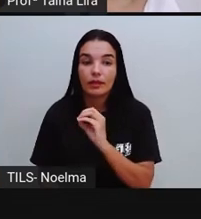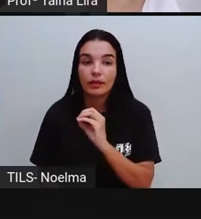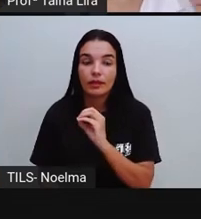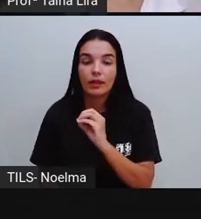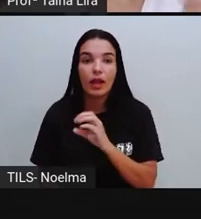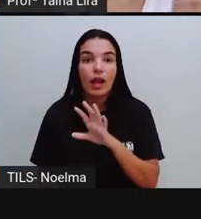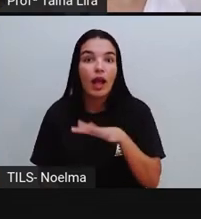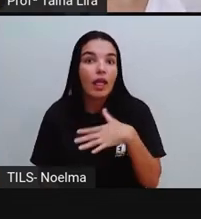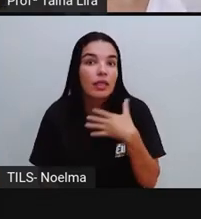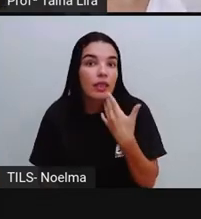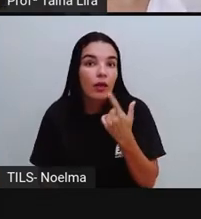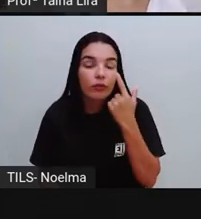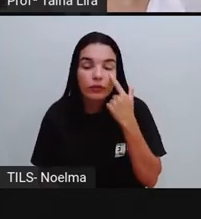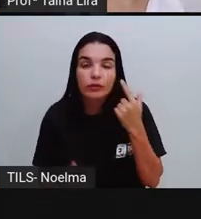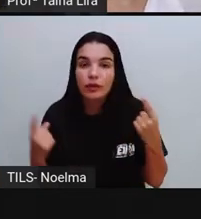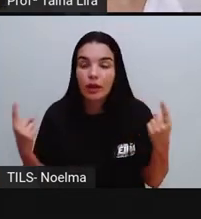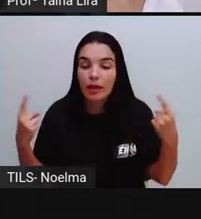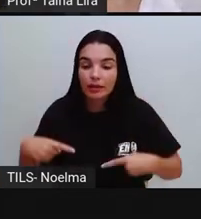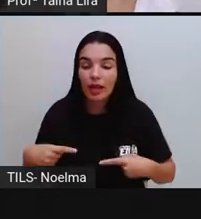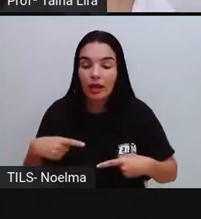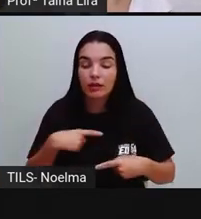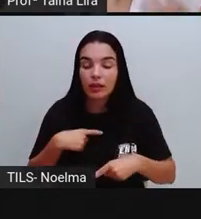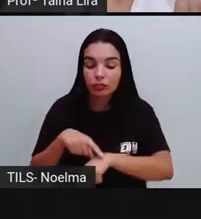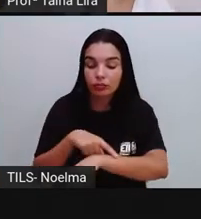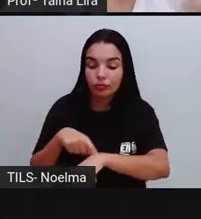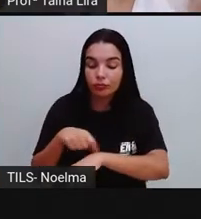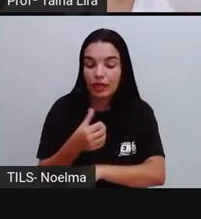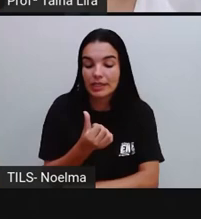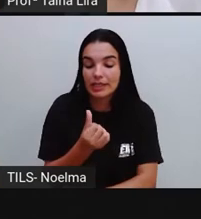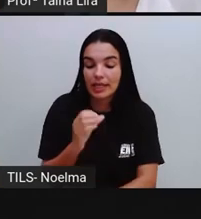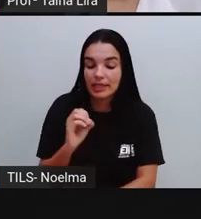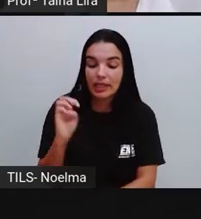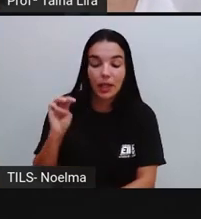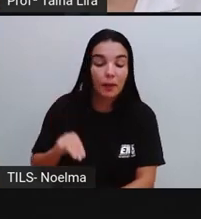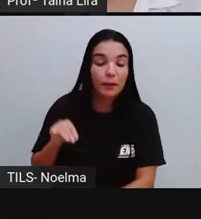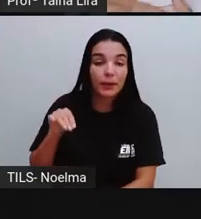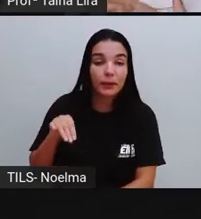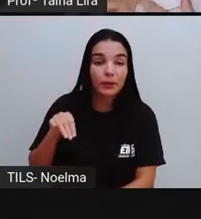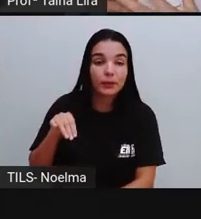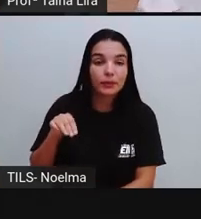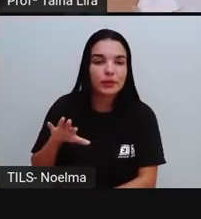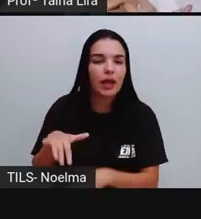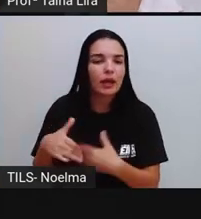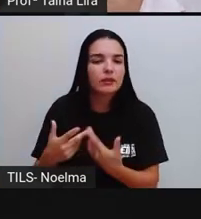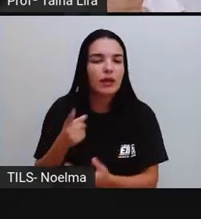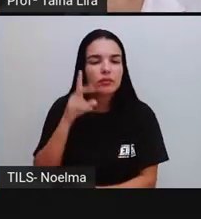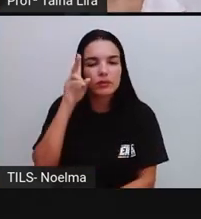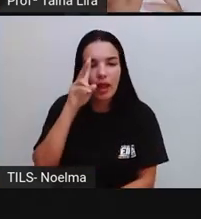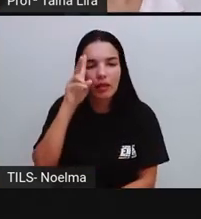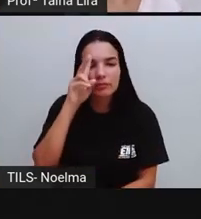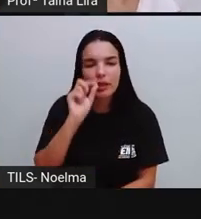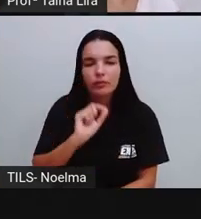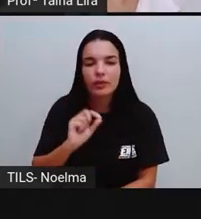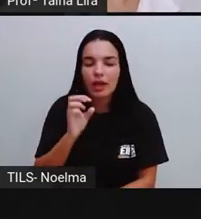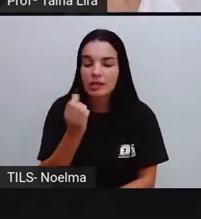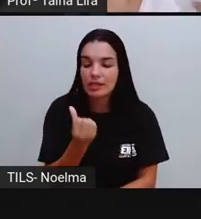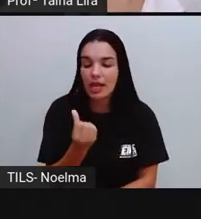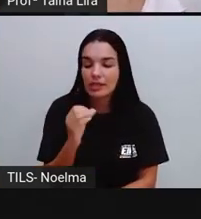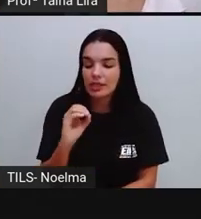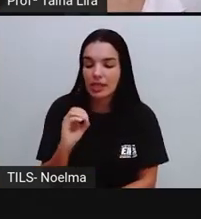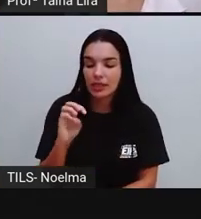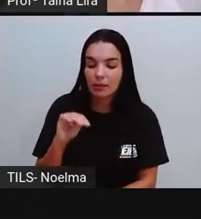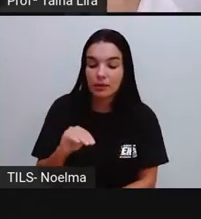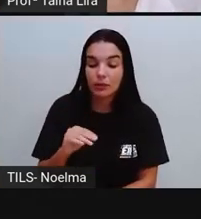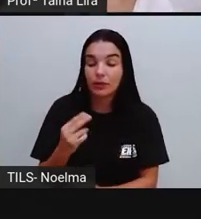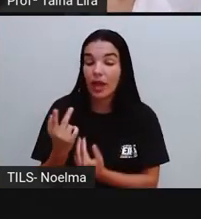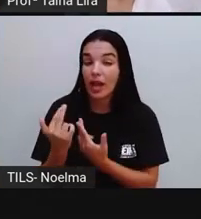50-60. Essa batalha, então, tem uma duração de 60 minutos. O que foi que a Pro falou? 60 minutos é a